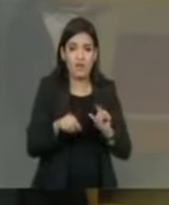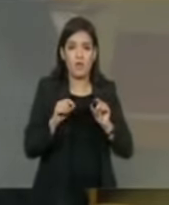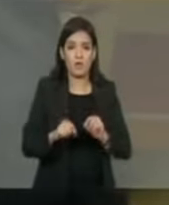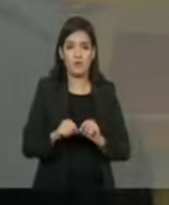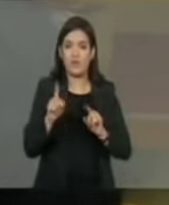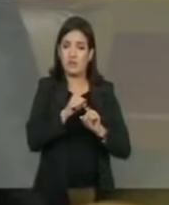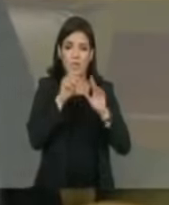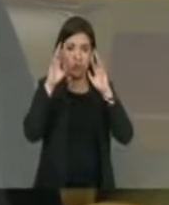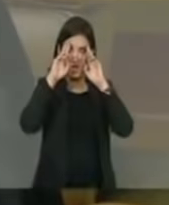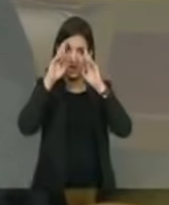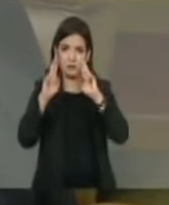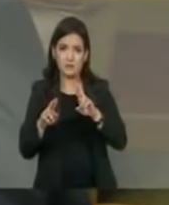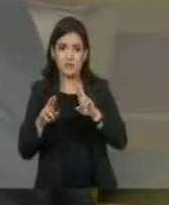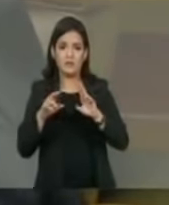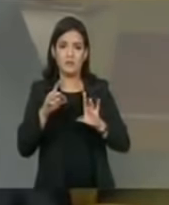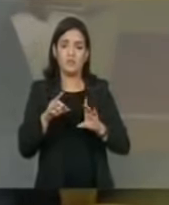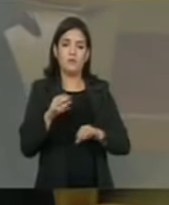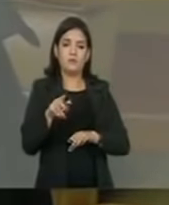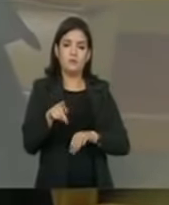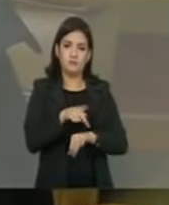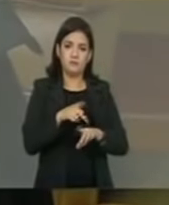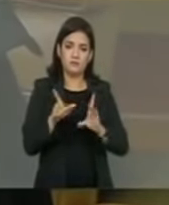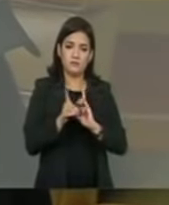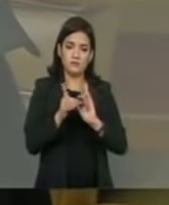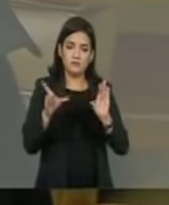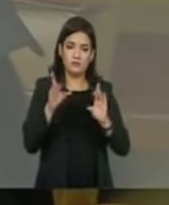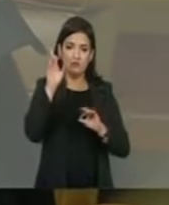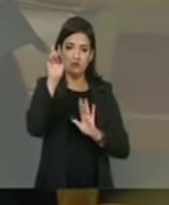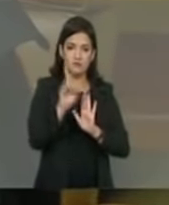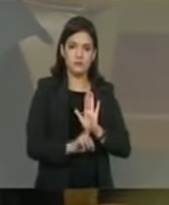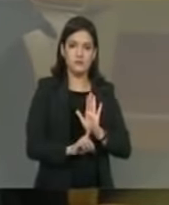direito fundamento da república brasileira